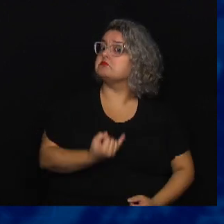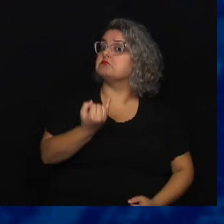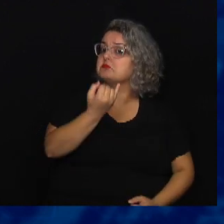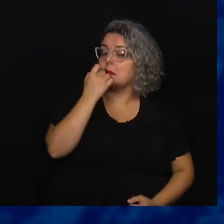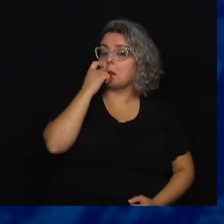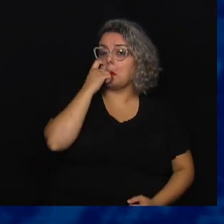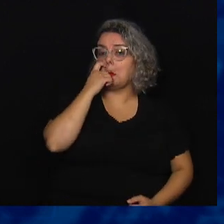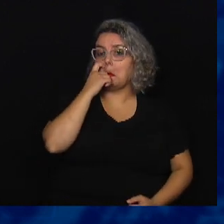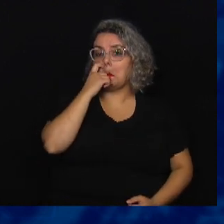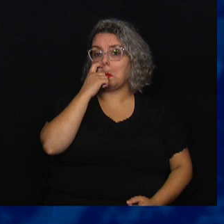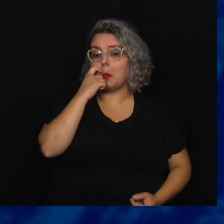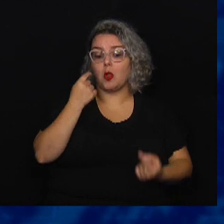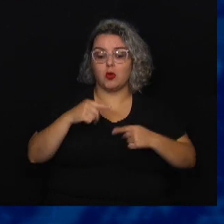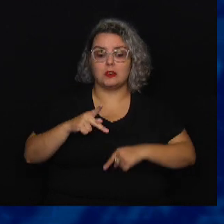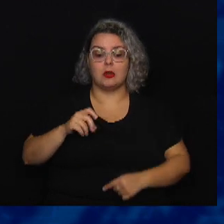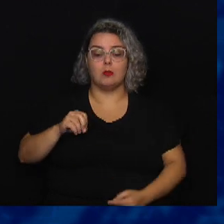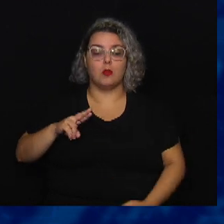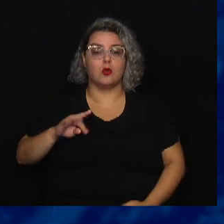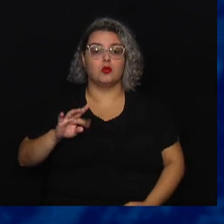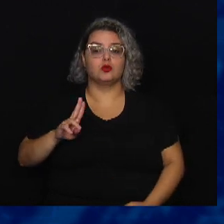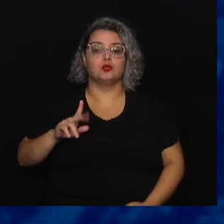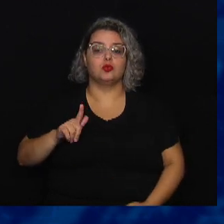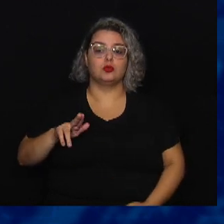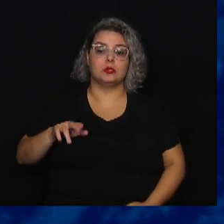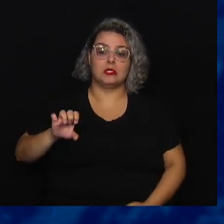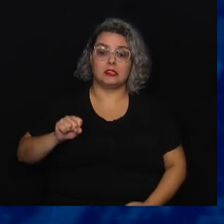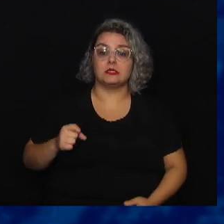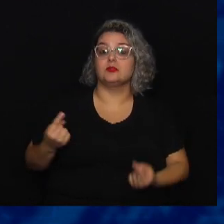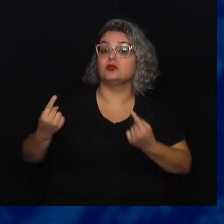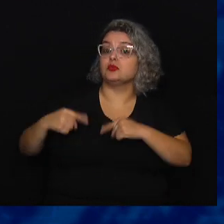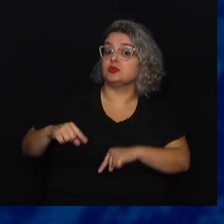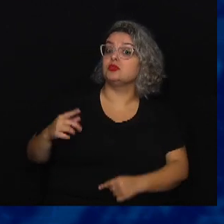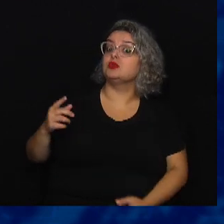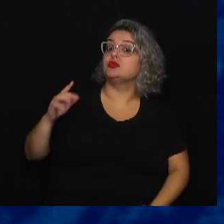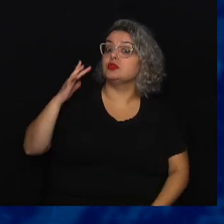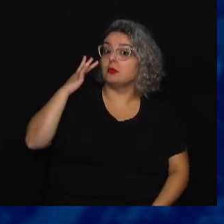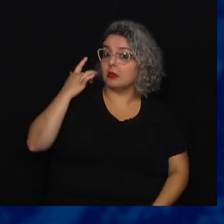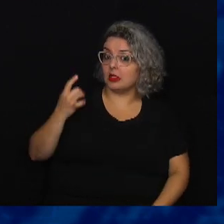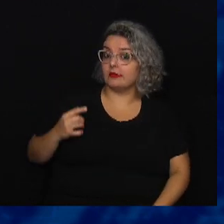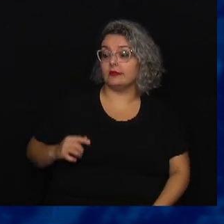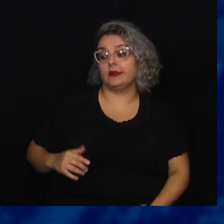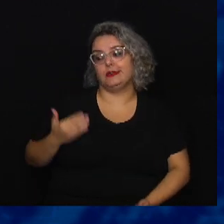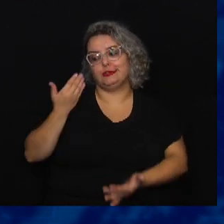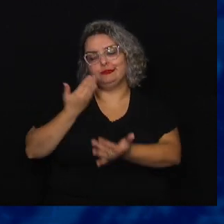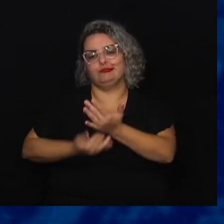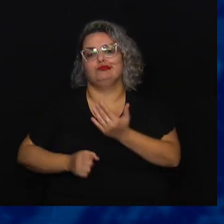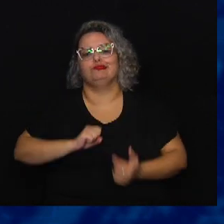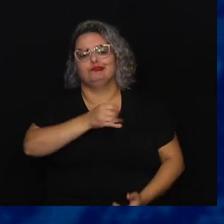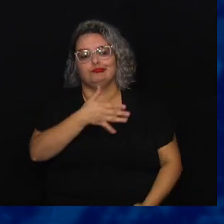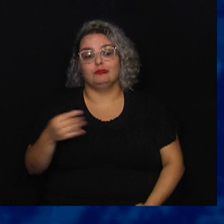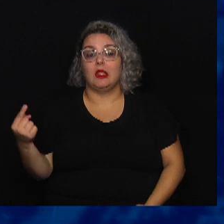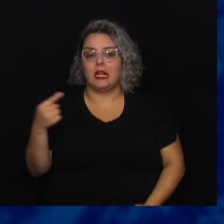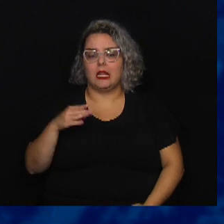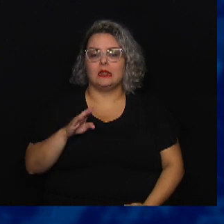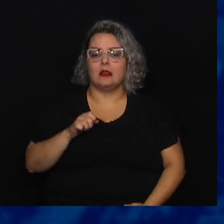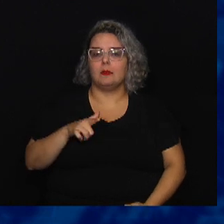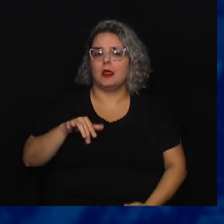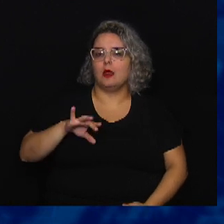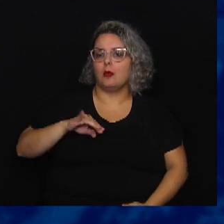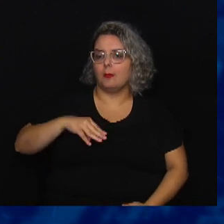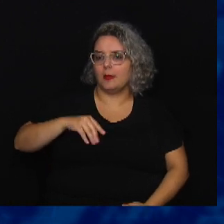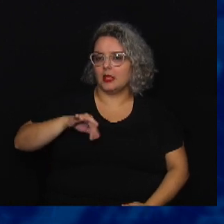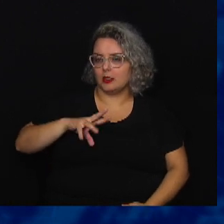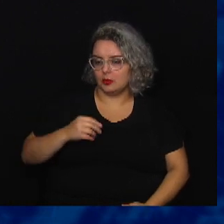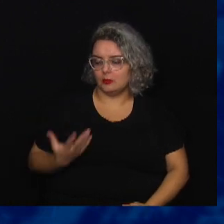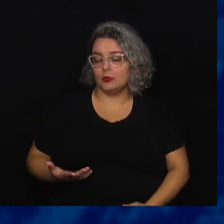da Portuguesa, e o adversário de amanhã vem de derrota para o Santos lá na Vila Belmiro. O Bugre